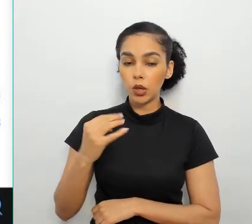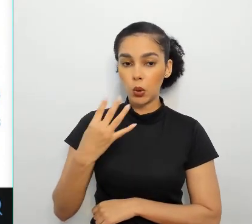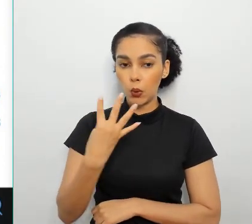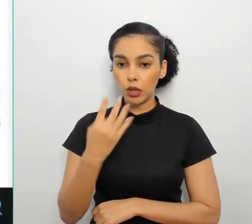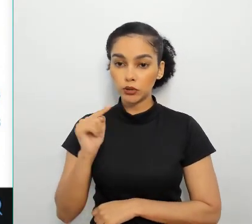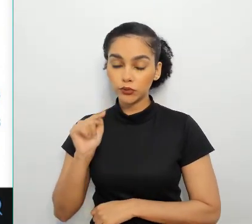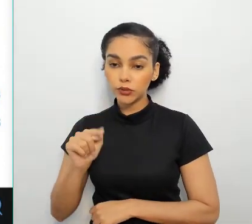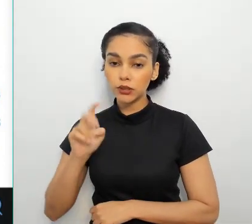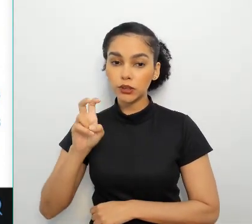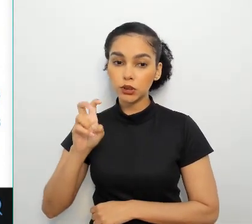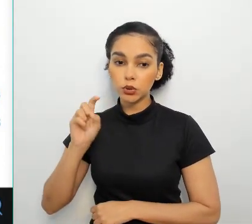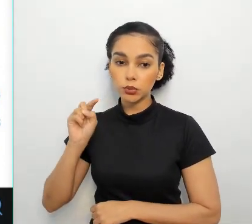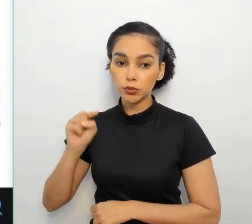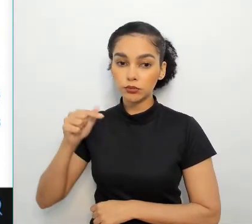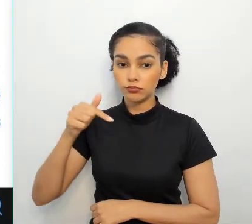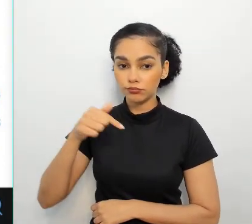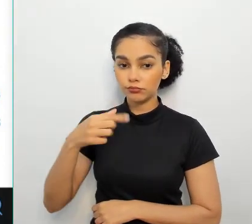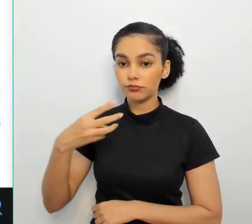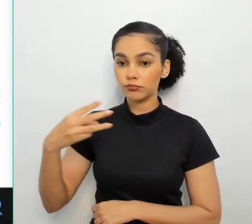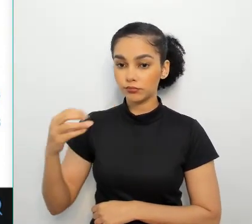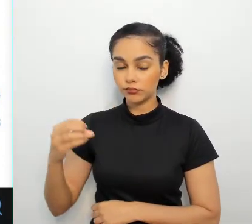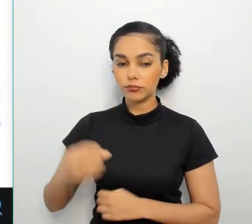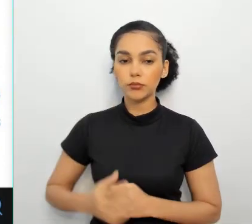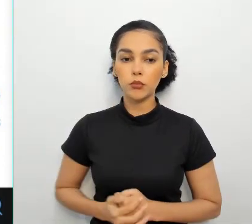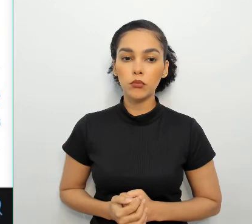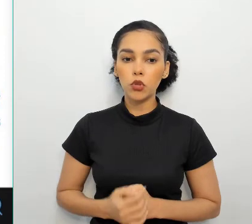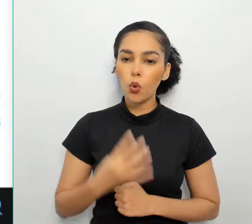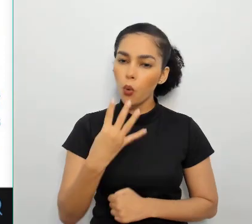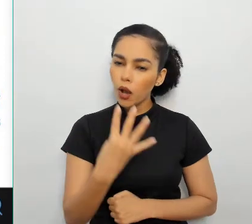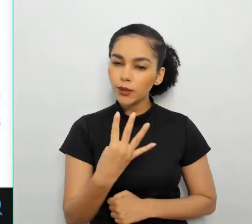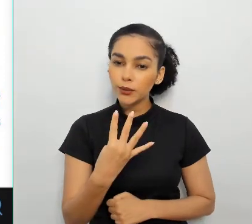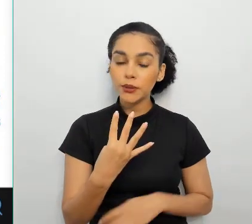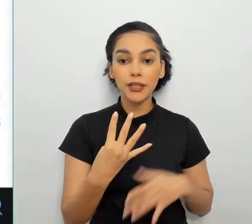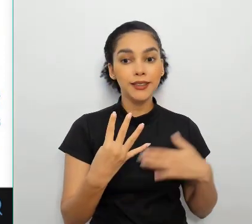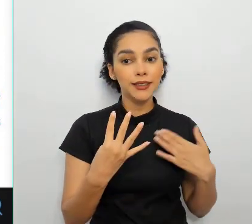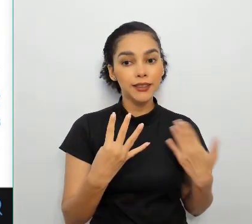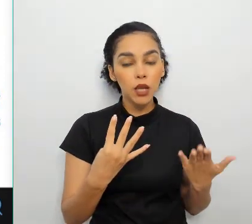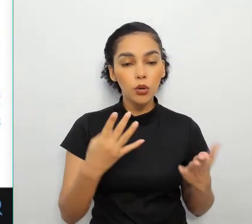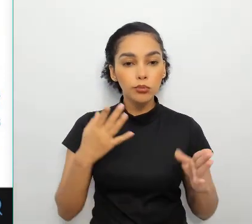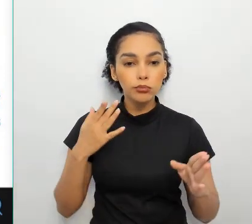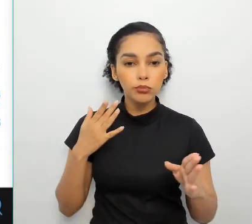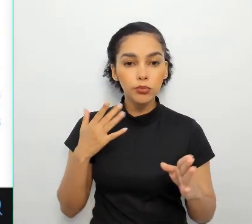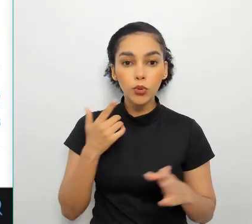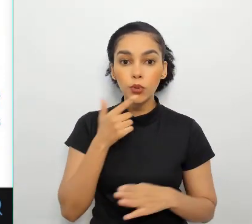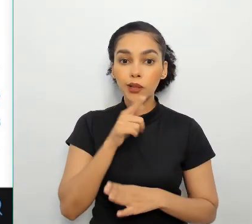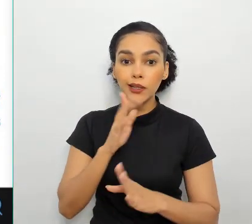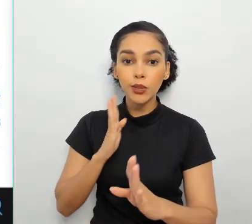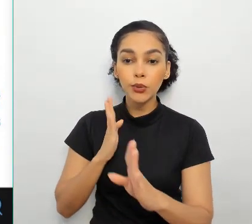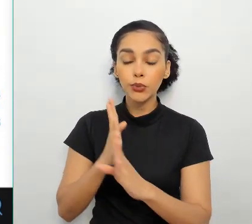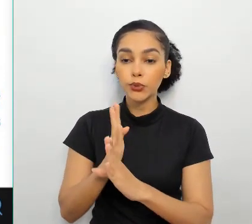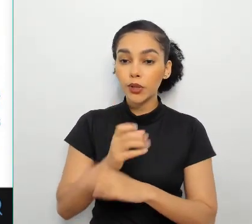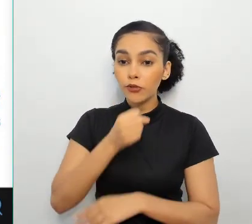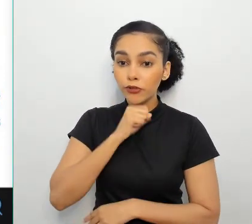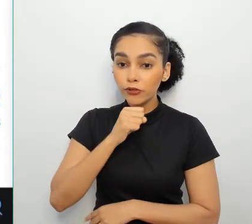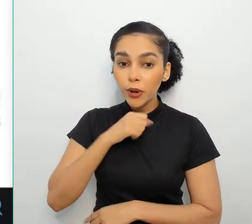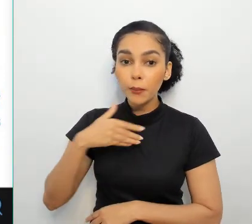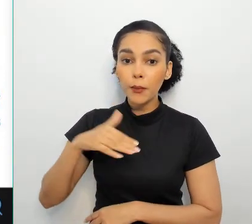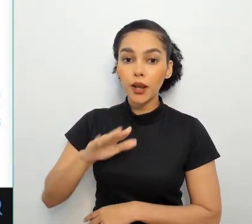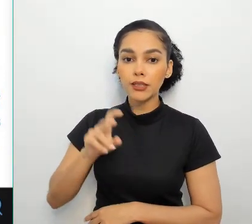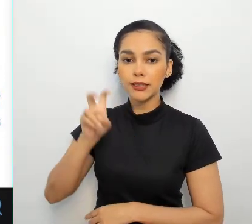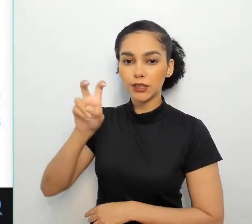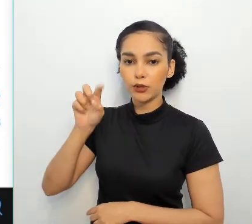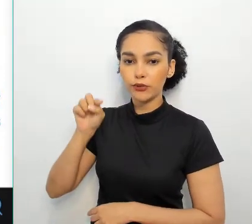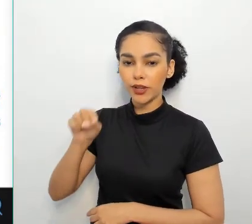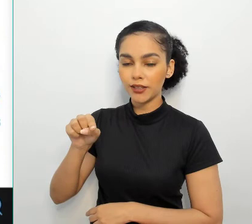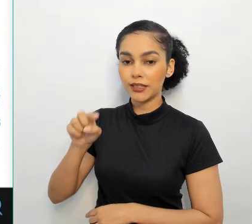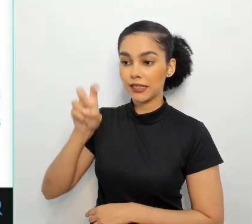vezes 5.730. 4 vezes. Então, quem ganha é o 2, né? Porque deu 5 vezes 5.730. É o